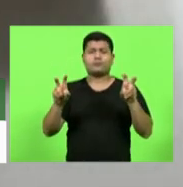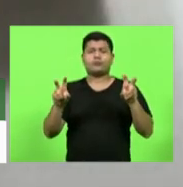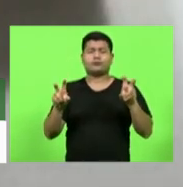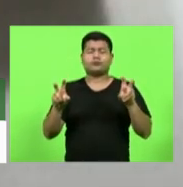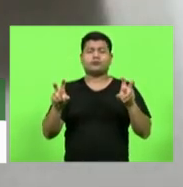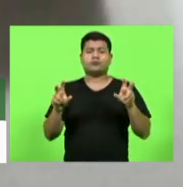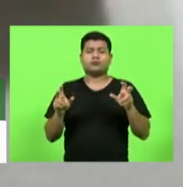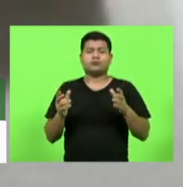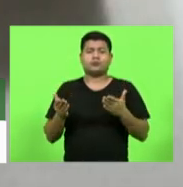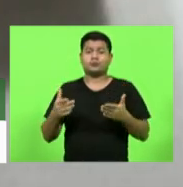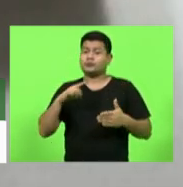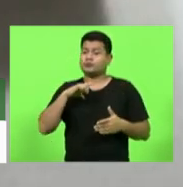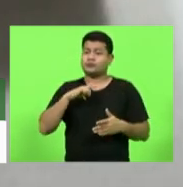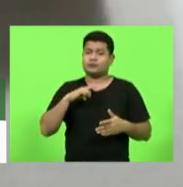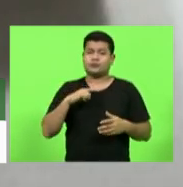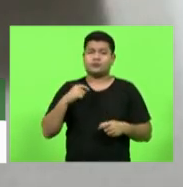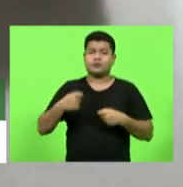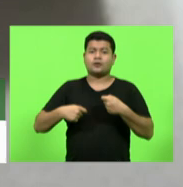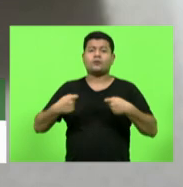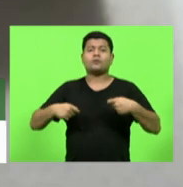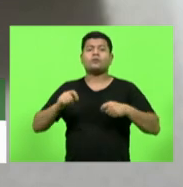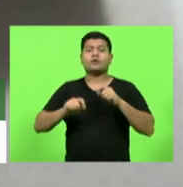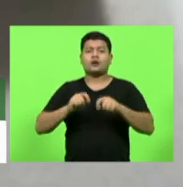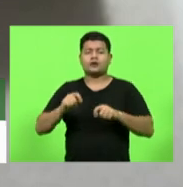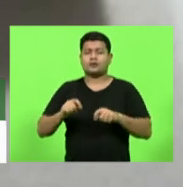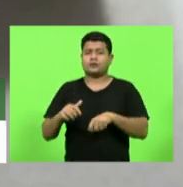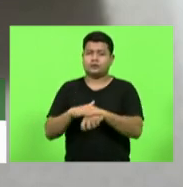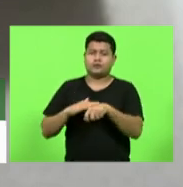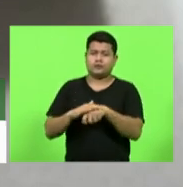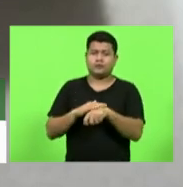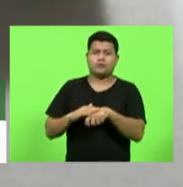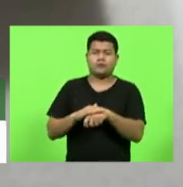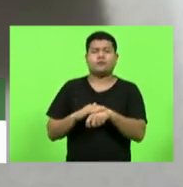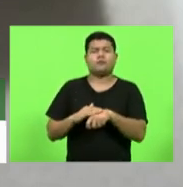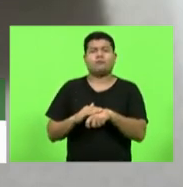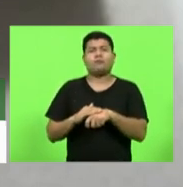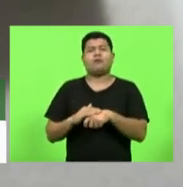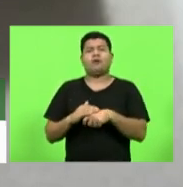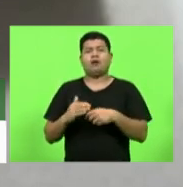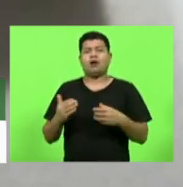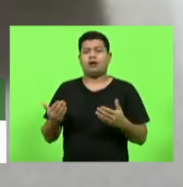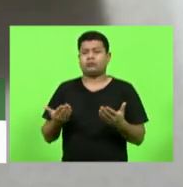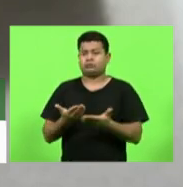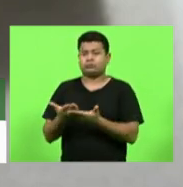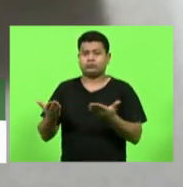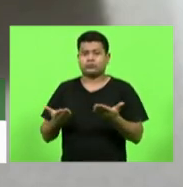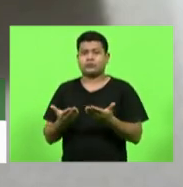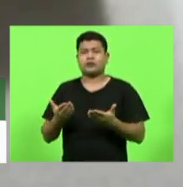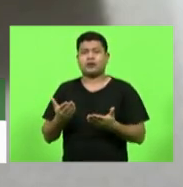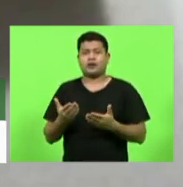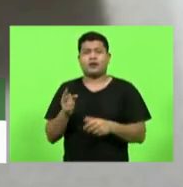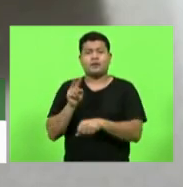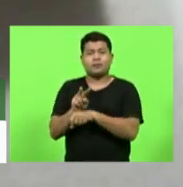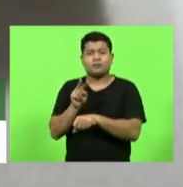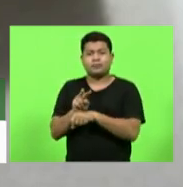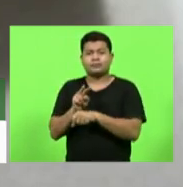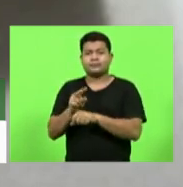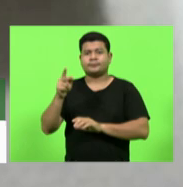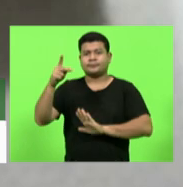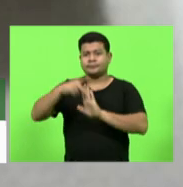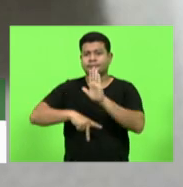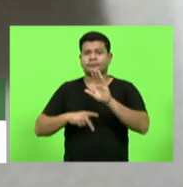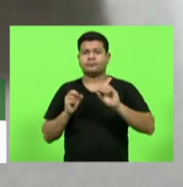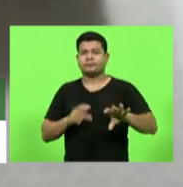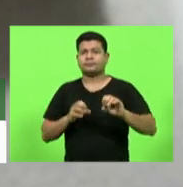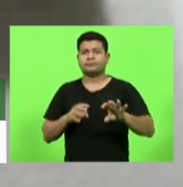tenhamos um diálogo efetivo de colaboração, como já viemos fazendo no monitoramento dos planos de educação, como fizemos também na elaboração dos